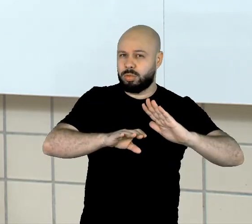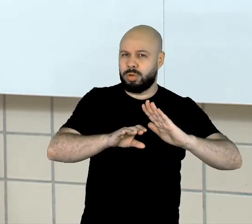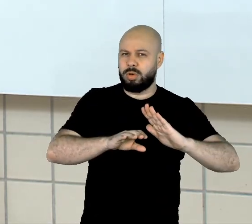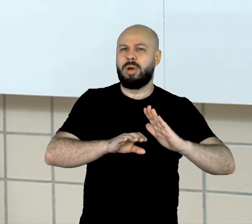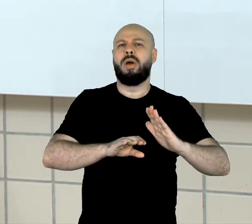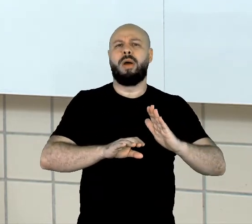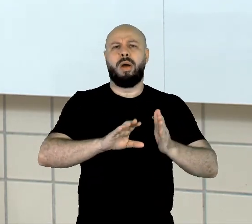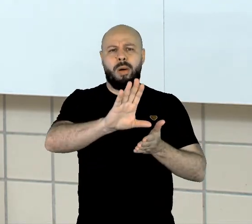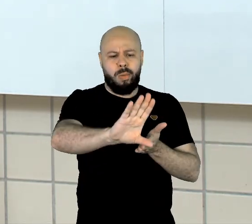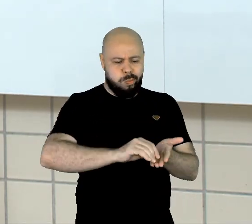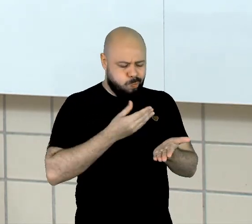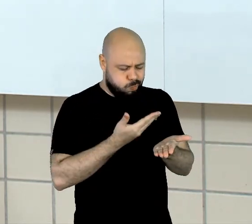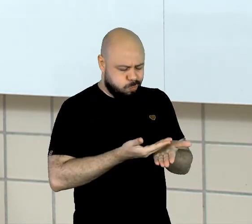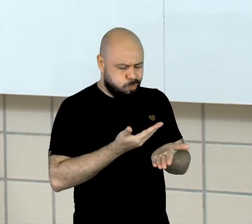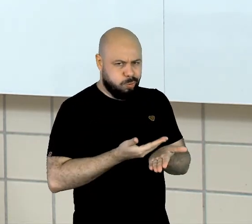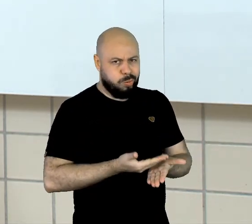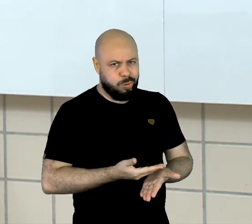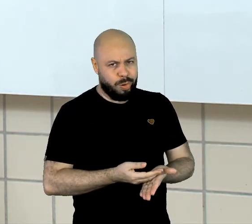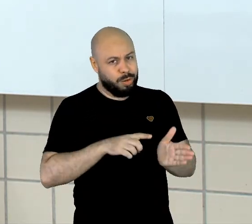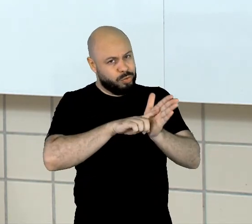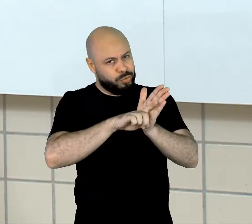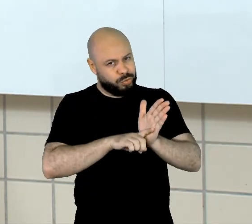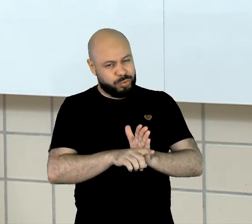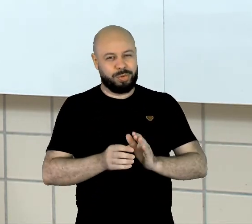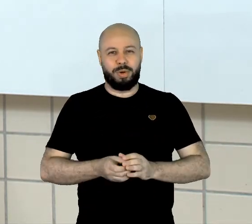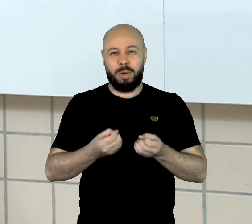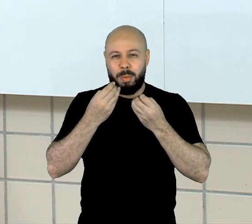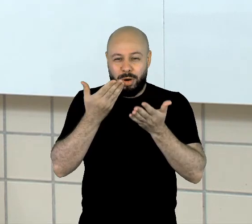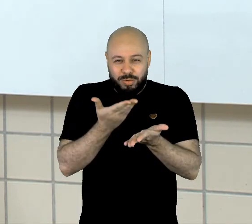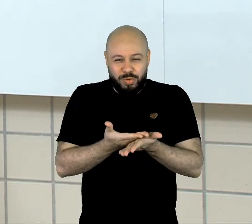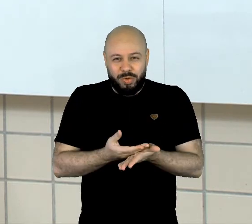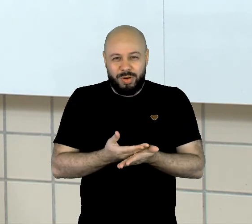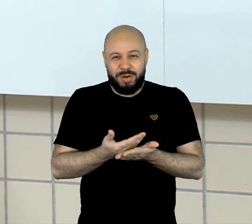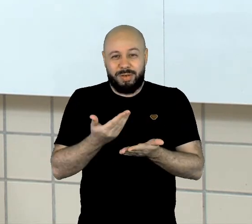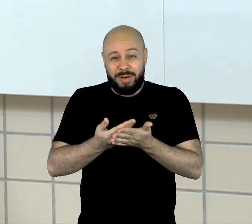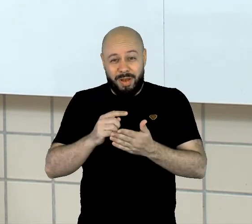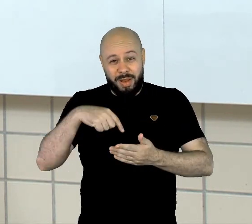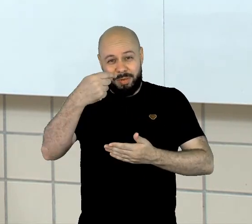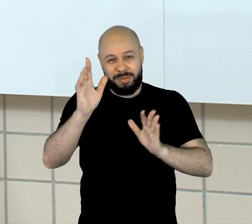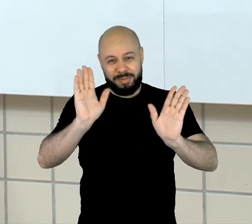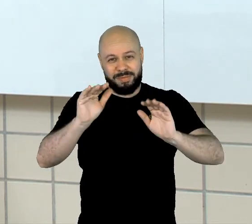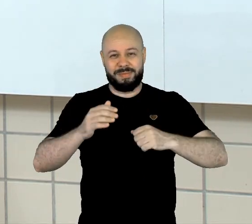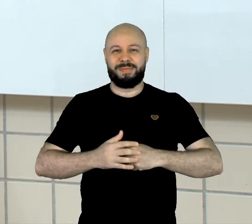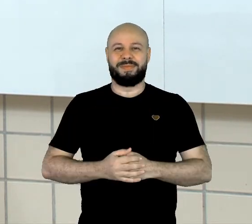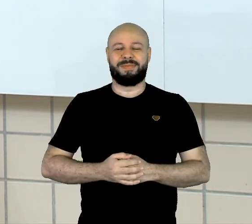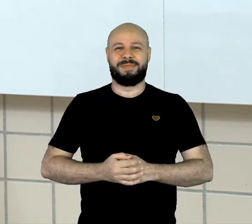lá, acesse, pesquise e estude. Bons estudos e até a nossa próxima aula.